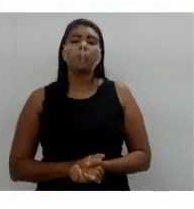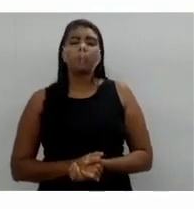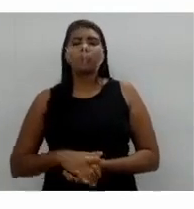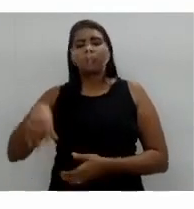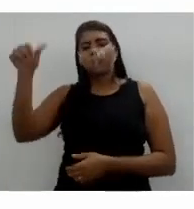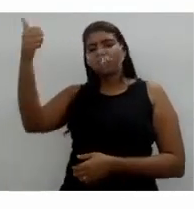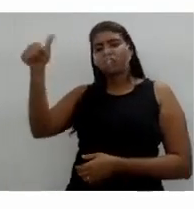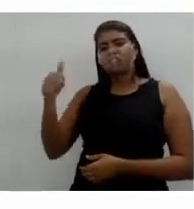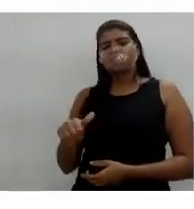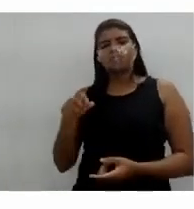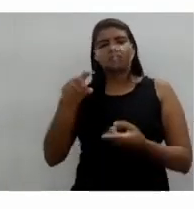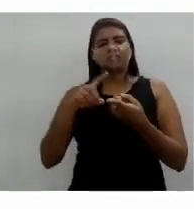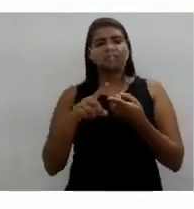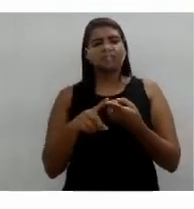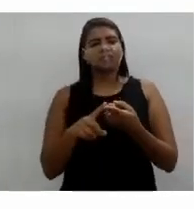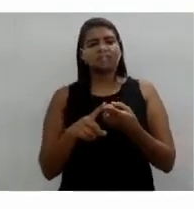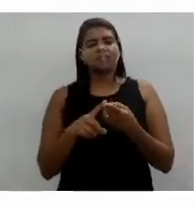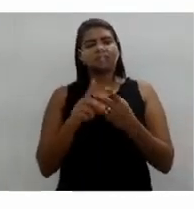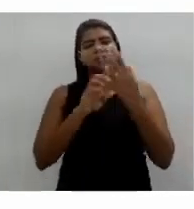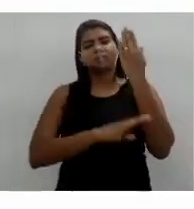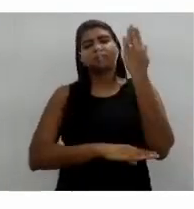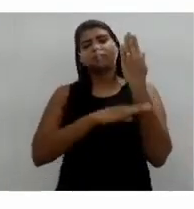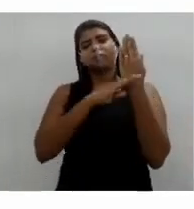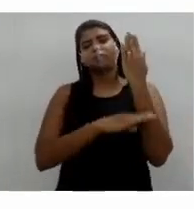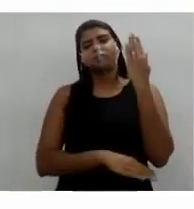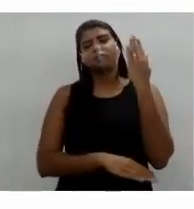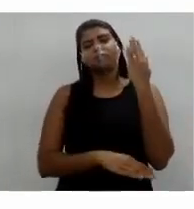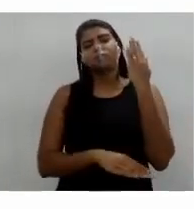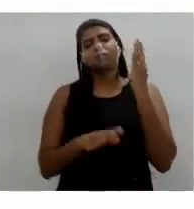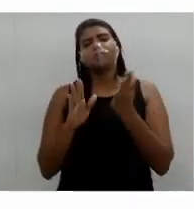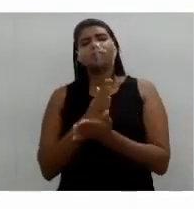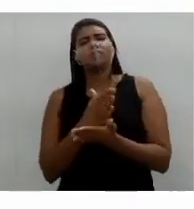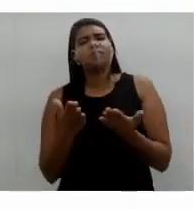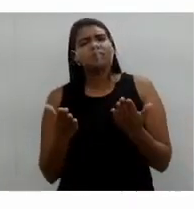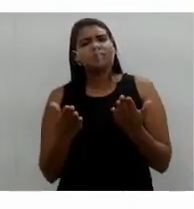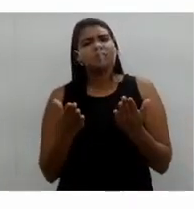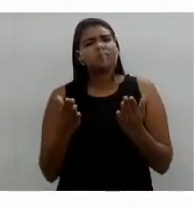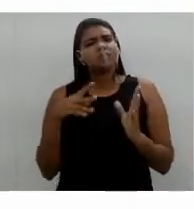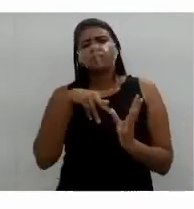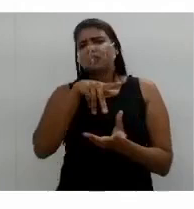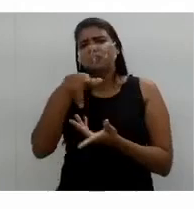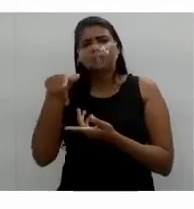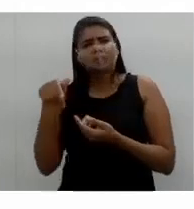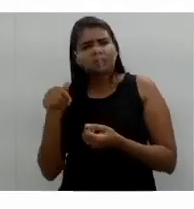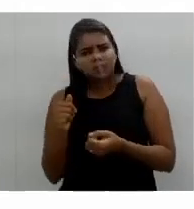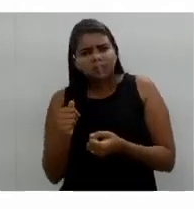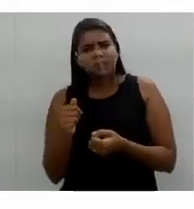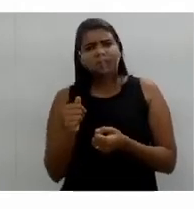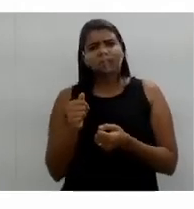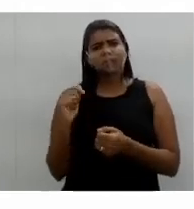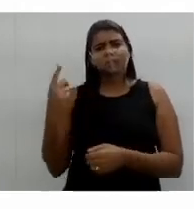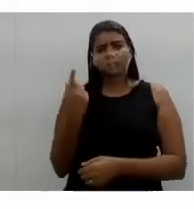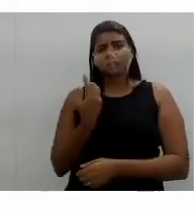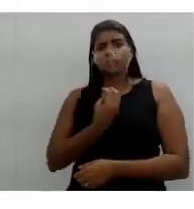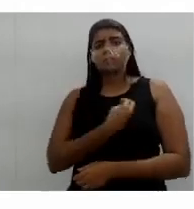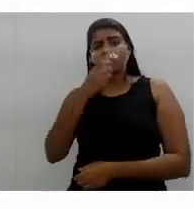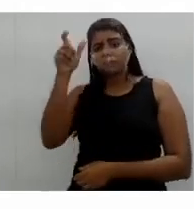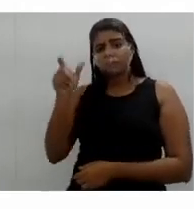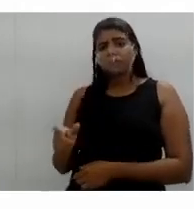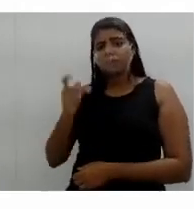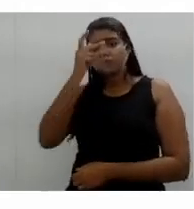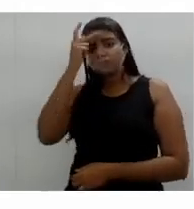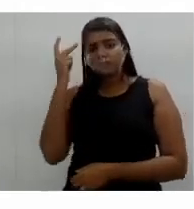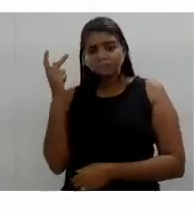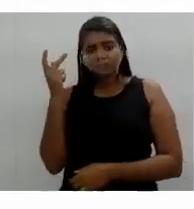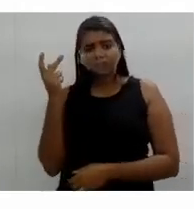analisar também a questão da temperatura desses planetas. Que temperaturas elas são viáveis para a sobrevivência e permanência